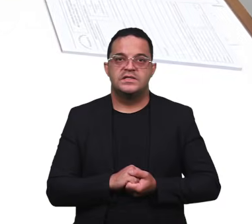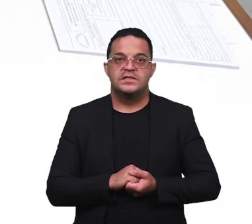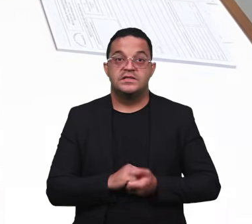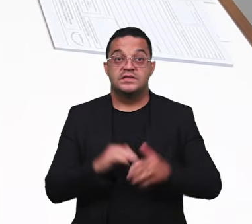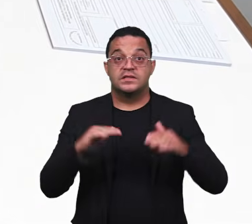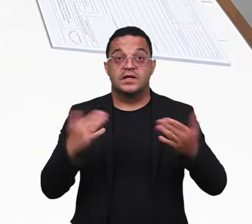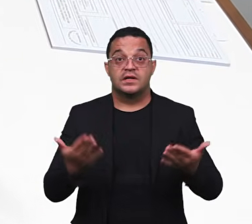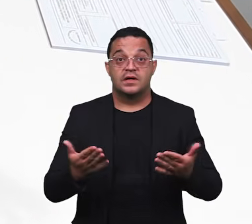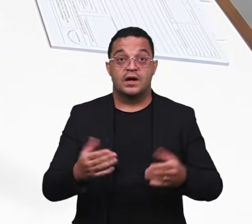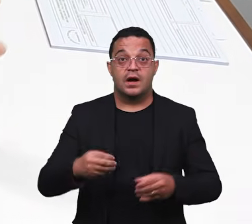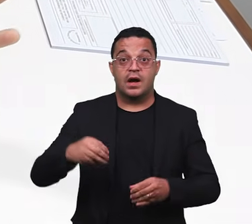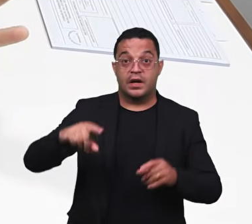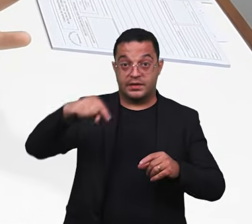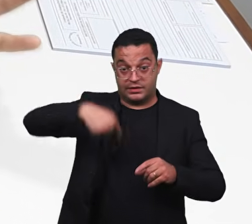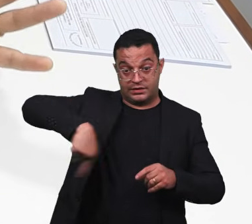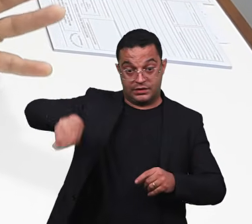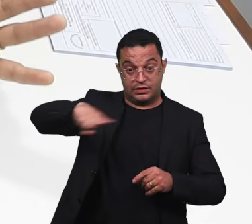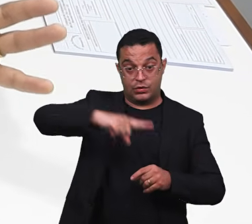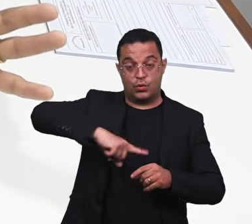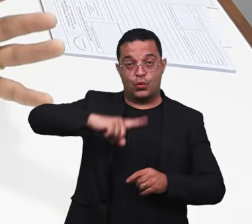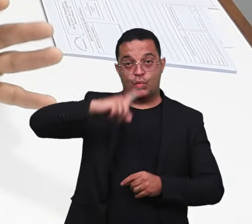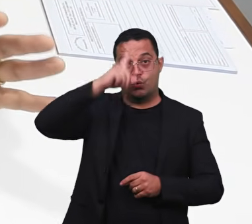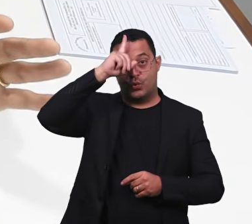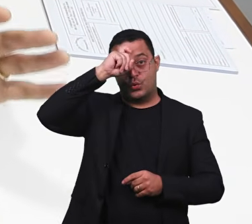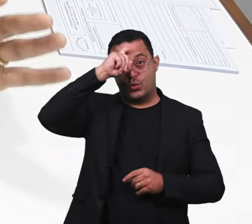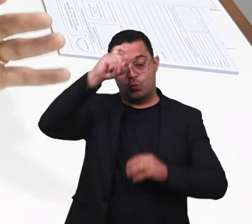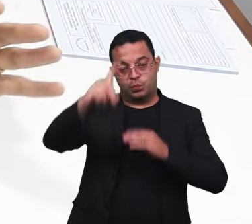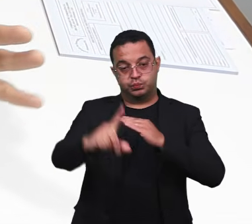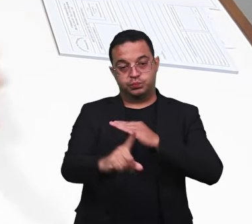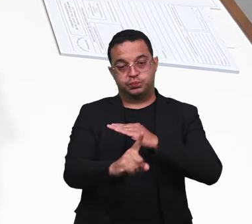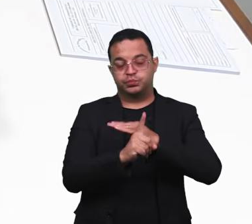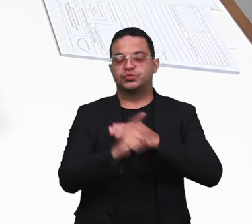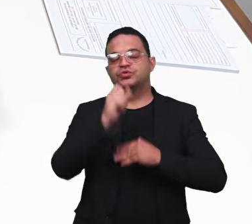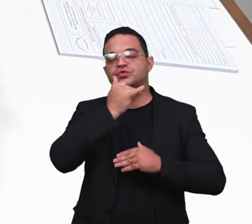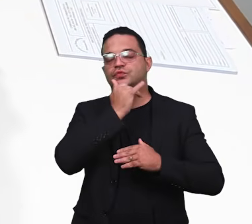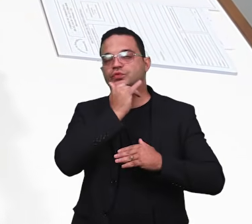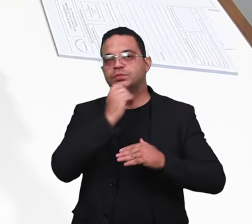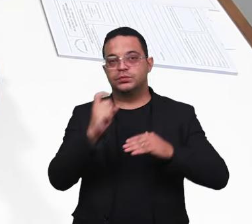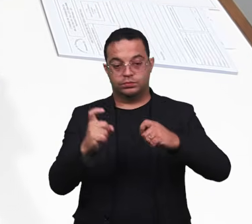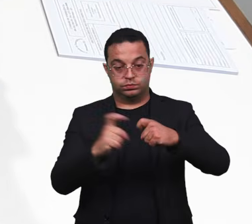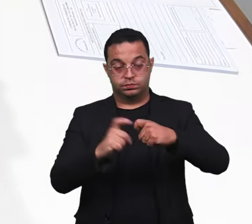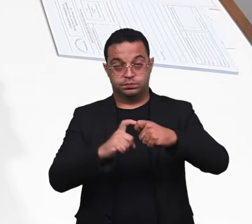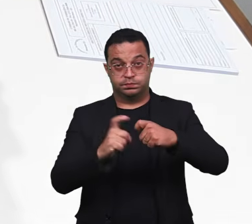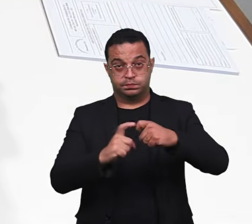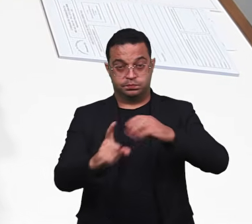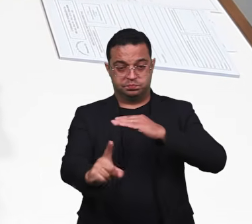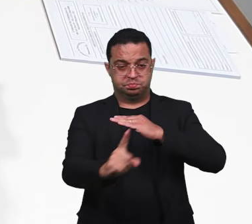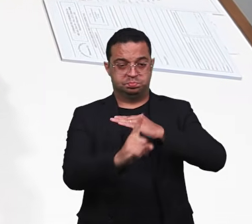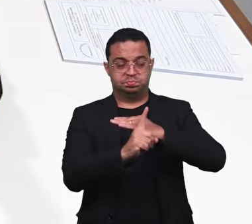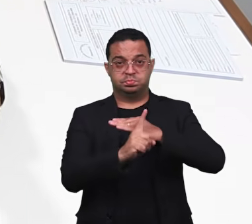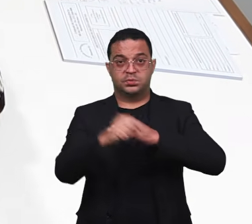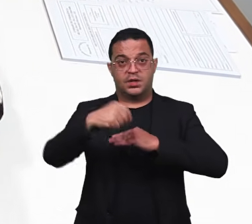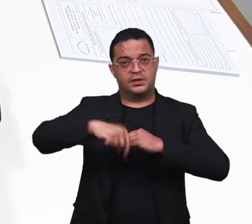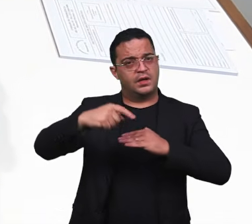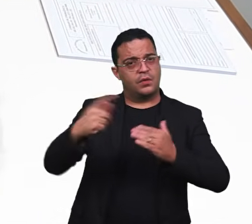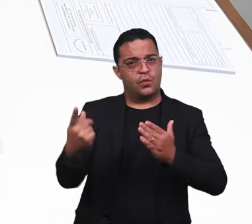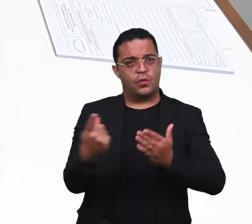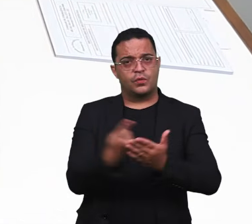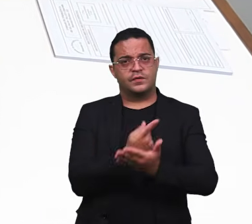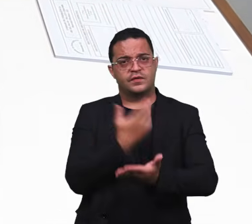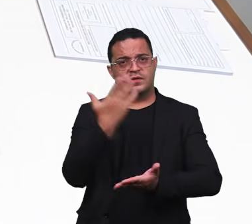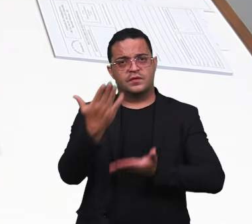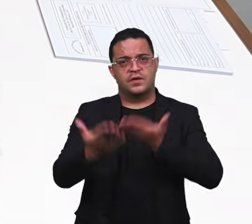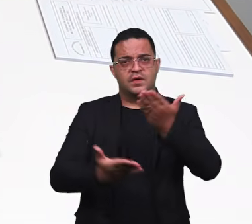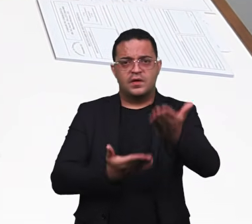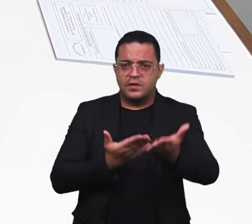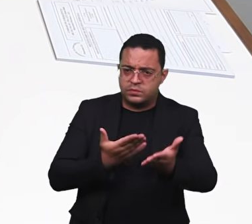E agora nós estamos dentro de um consultório médico. Esse aqui é o consultório onde as coisas acontecem, onde os pacientes são